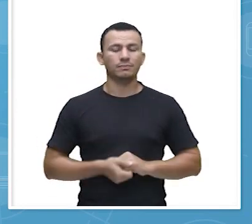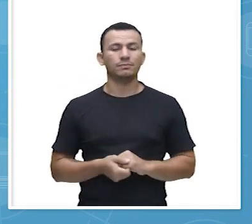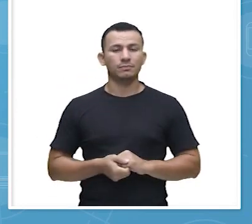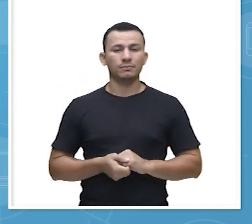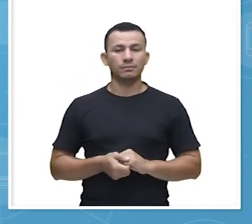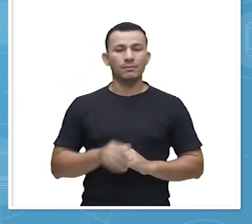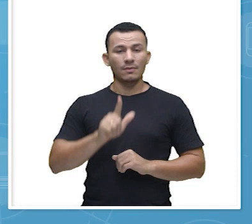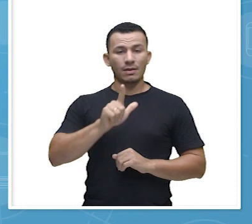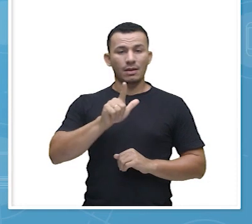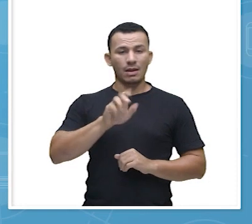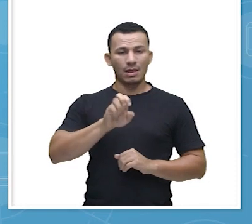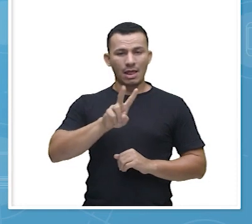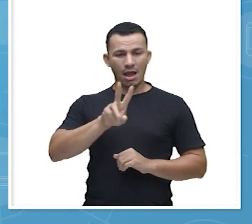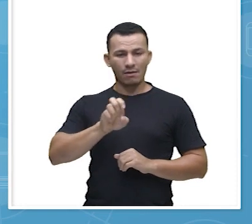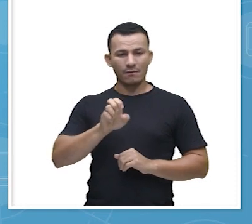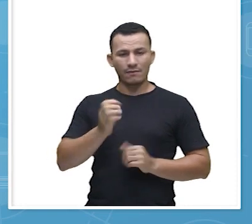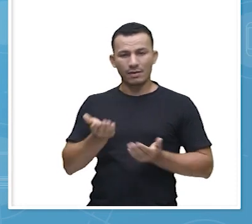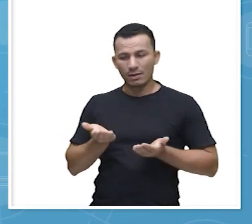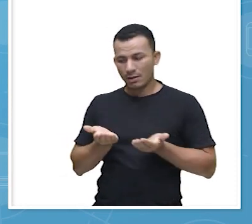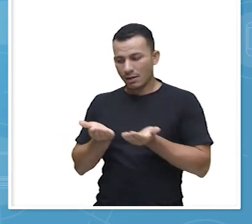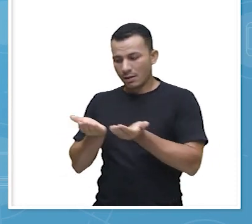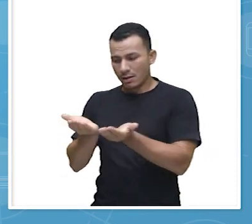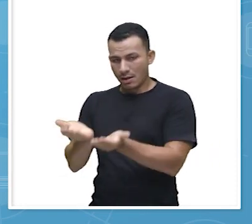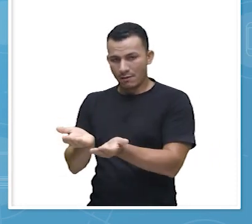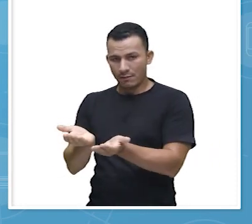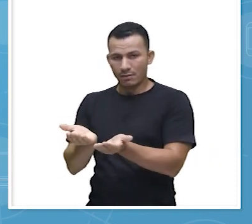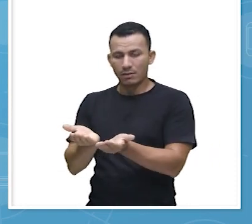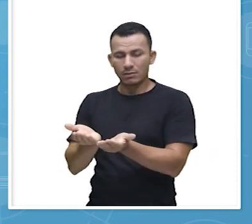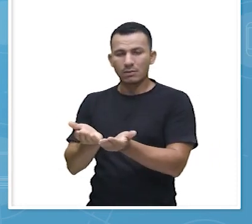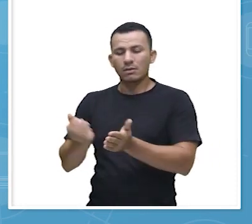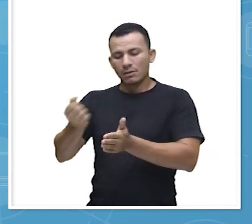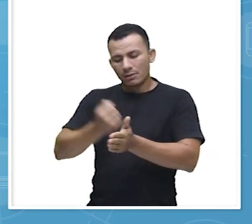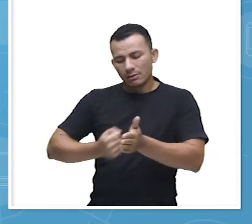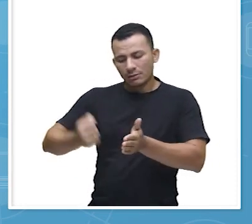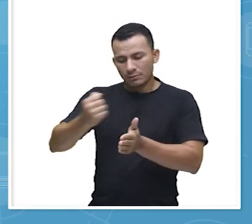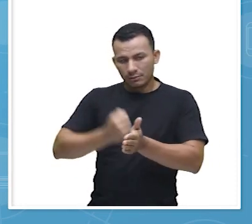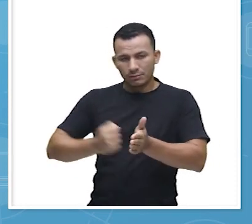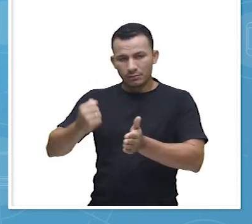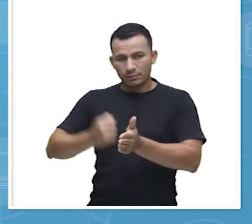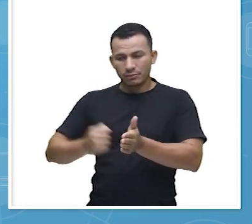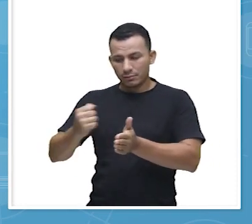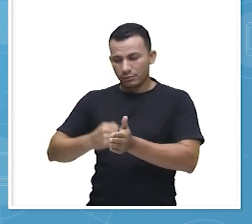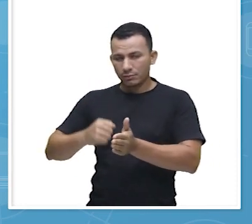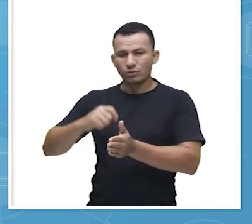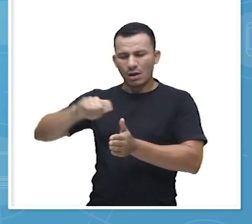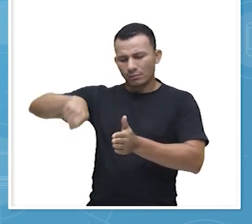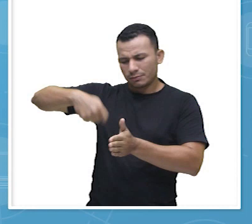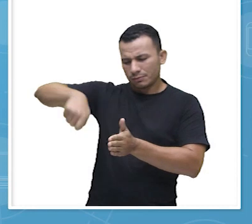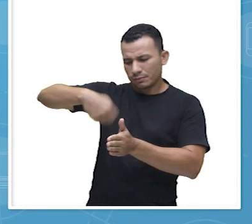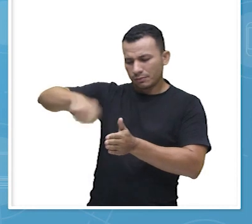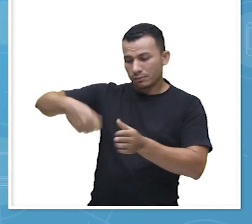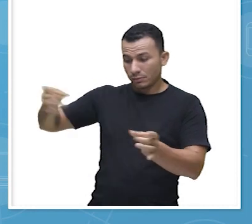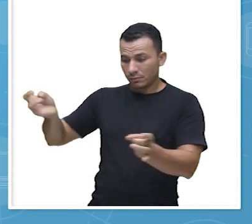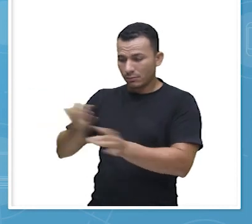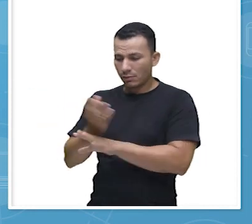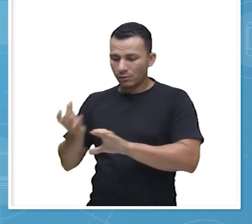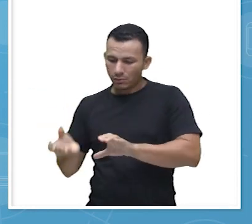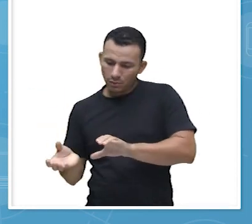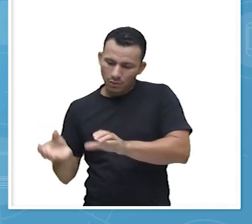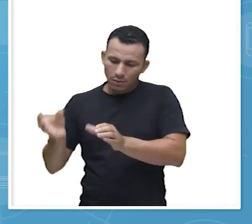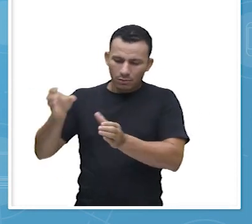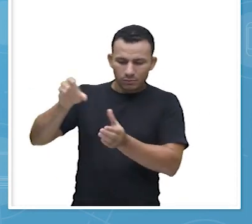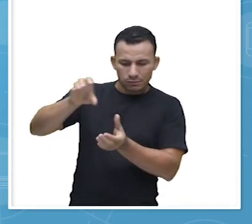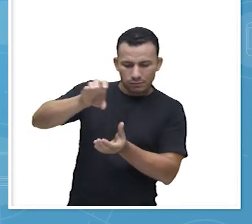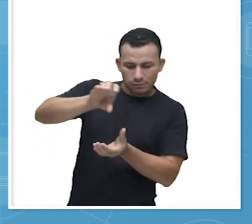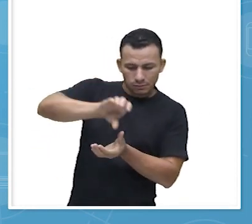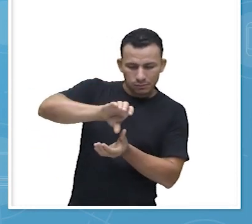os ingredientes, mexendo, em seguida despeje até, né, e espere